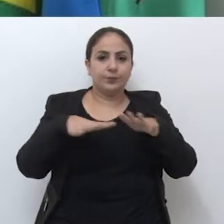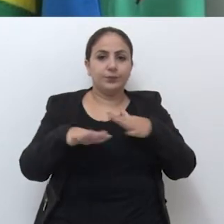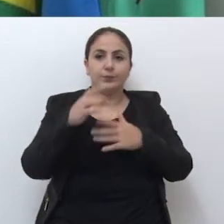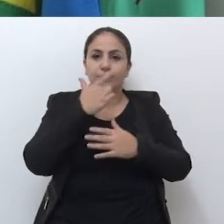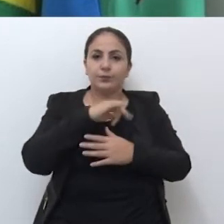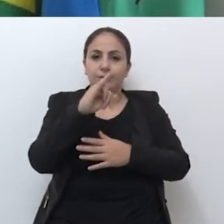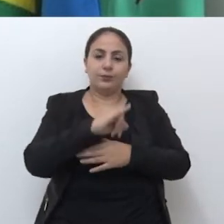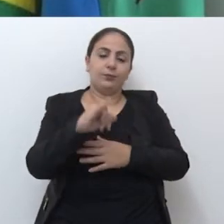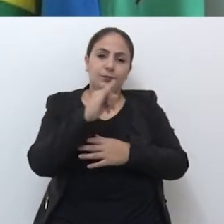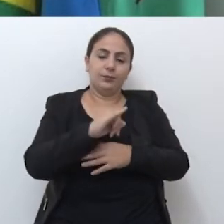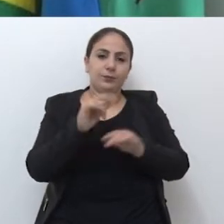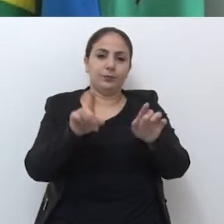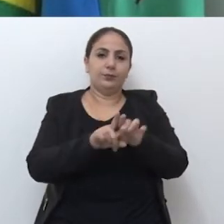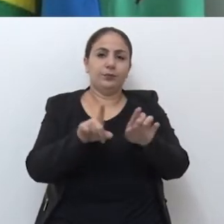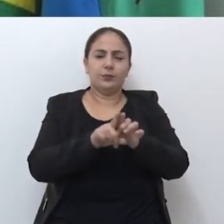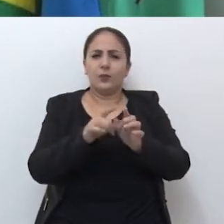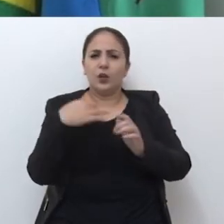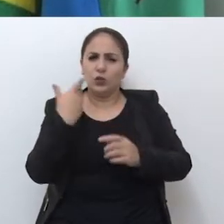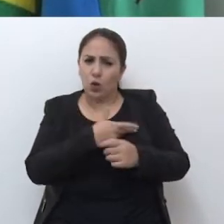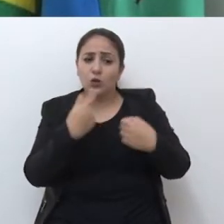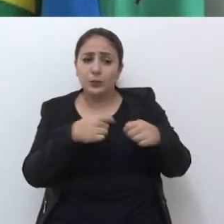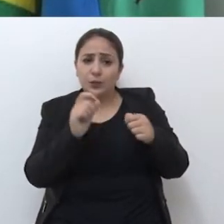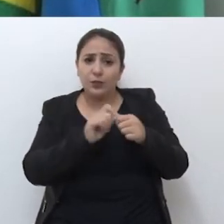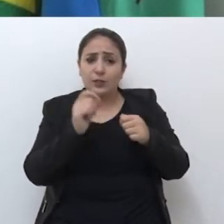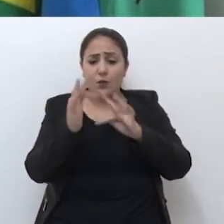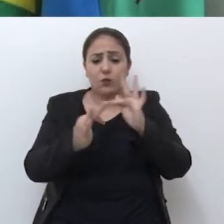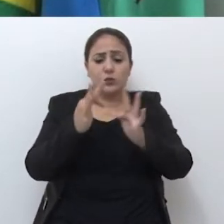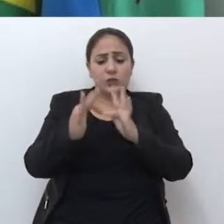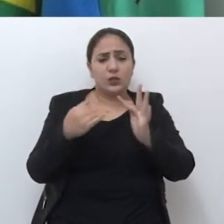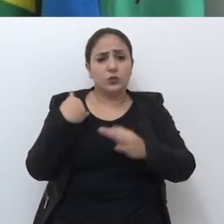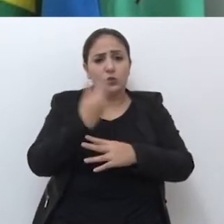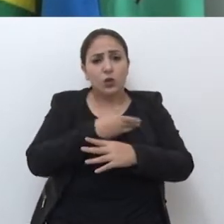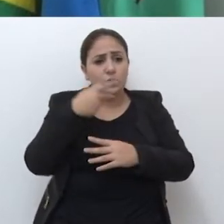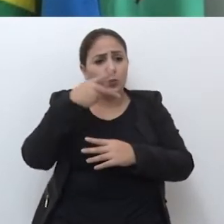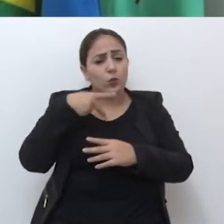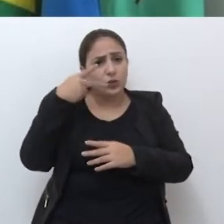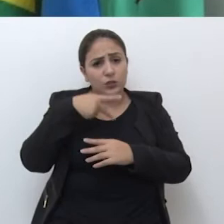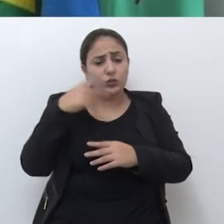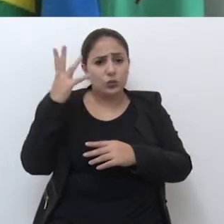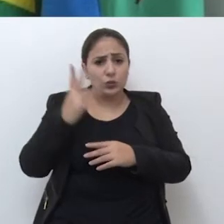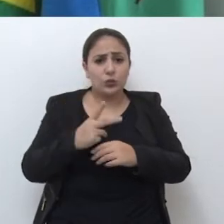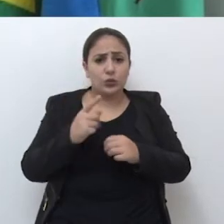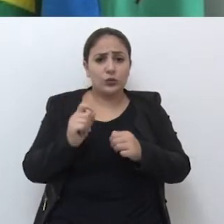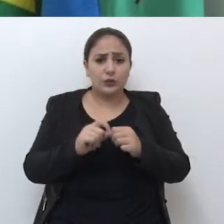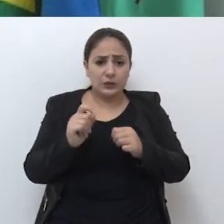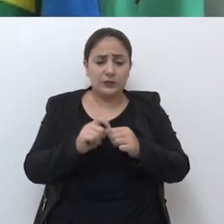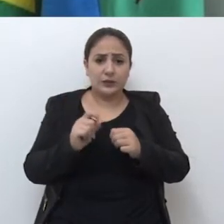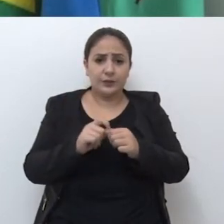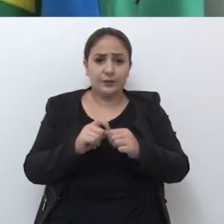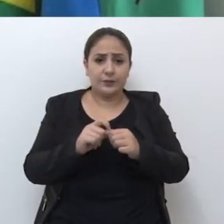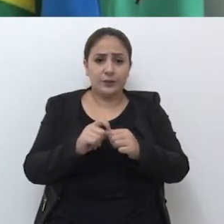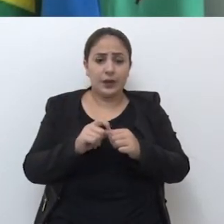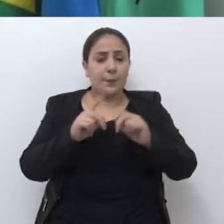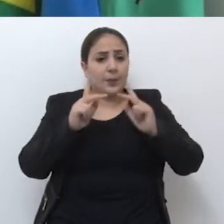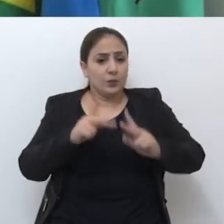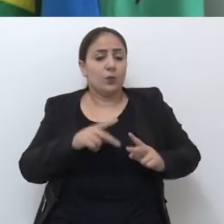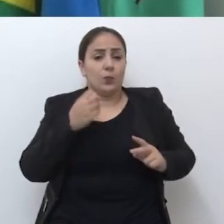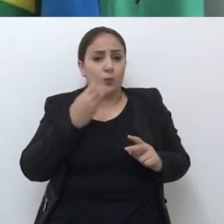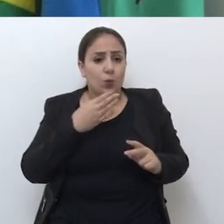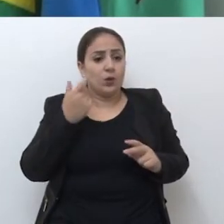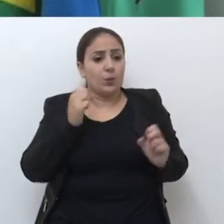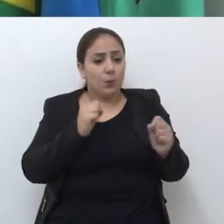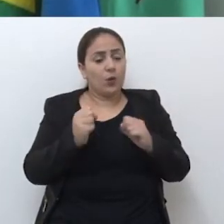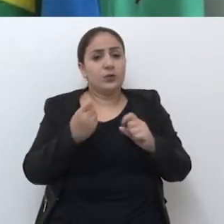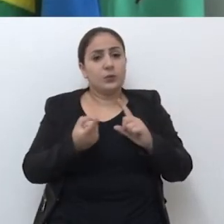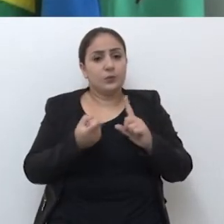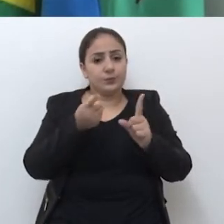é muito importante, eu acho que isso vai... Nós temos que fazer isso, acho que a função nossa, políticos, porque eu sempre tenho dito que na política existem pessoas boas